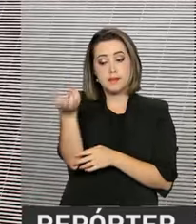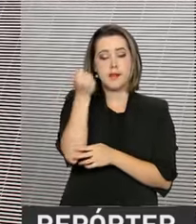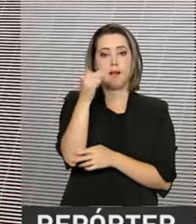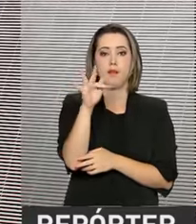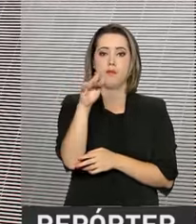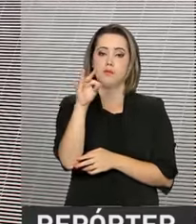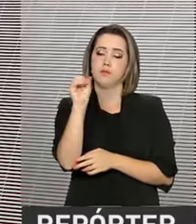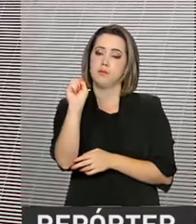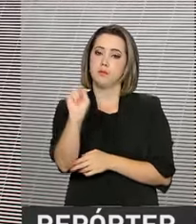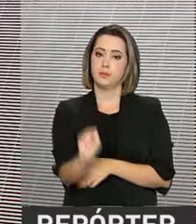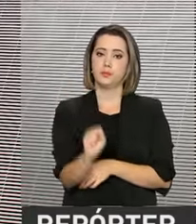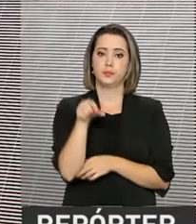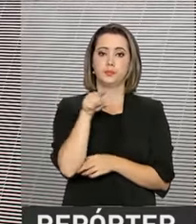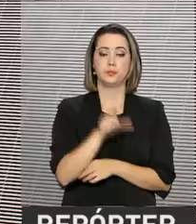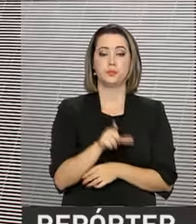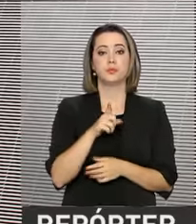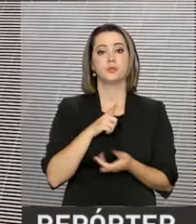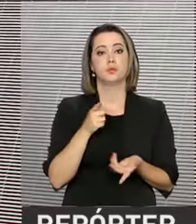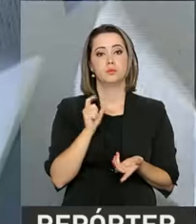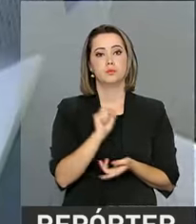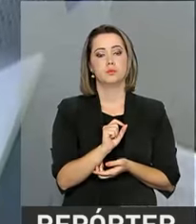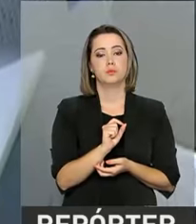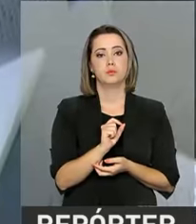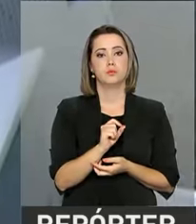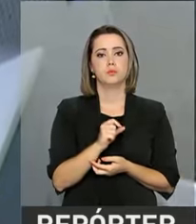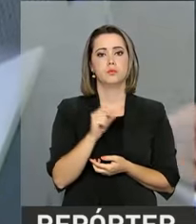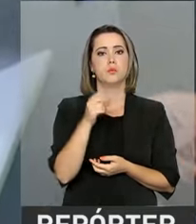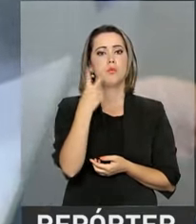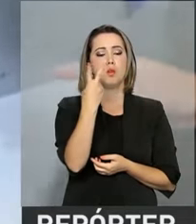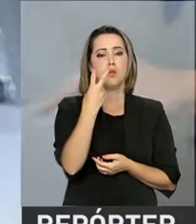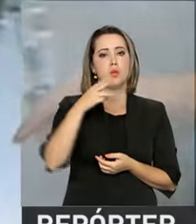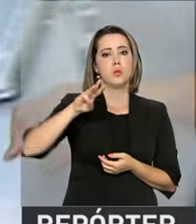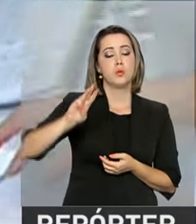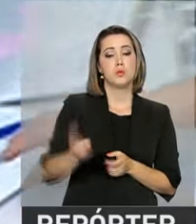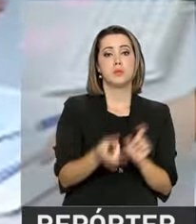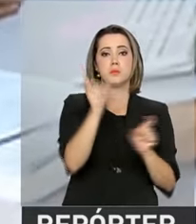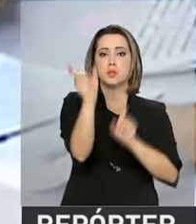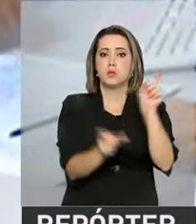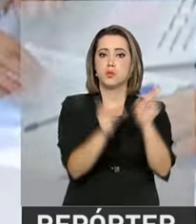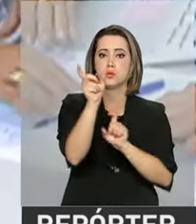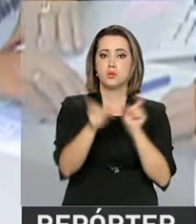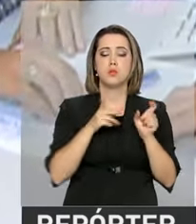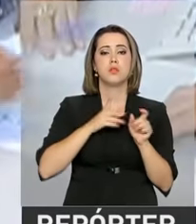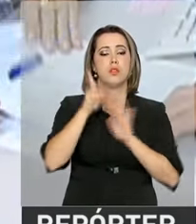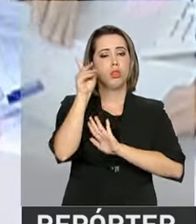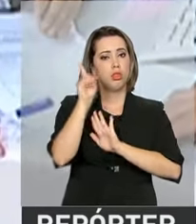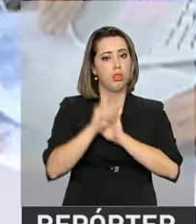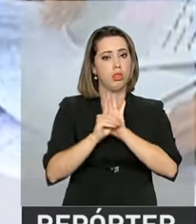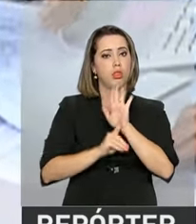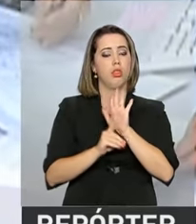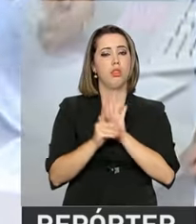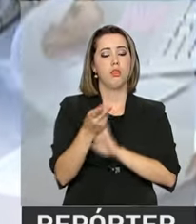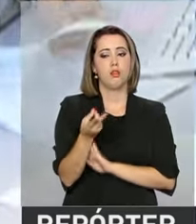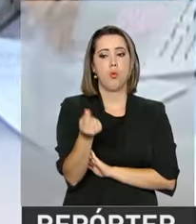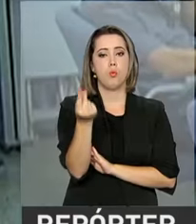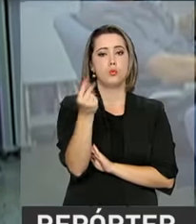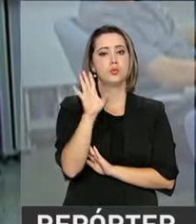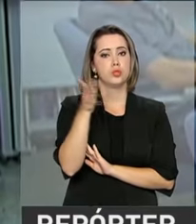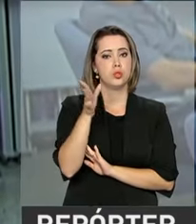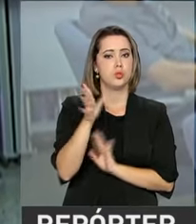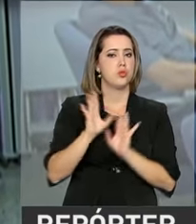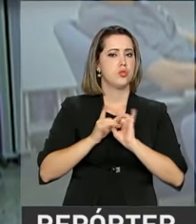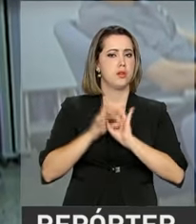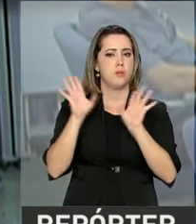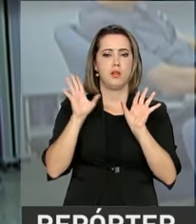dinheiro de contas inativas do FGTS. Cerca de 2 milhões e 300 mil trabalhadores terão o dinheiro creditado automaticamente